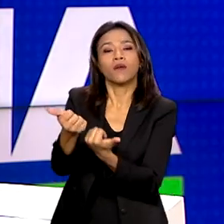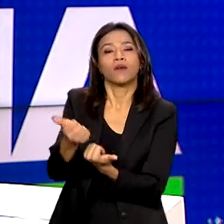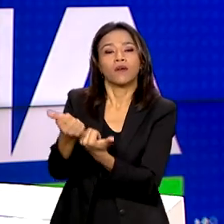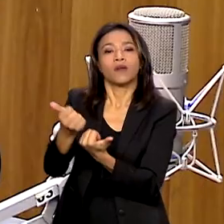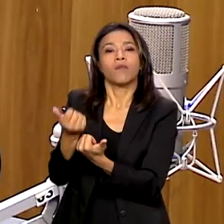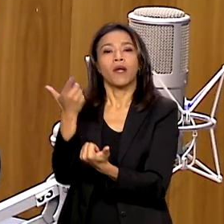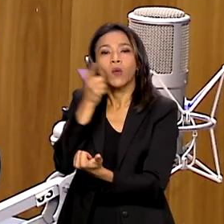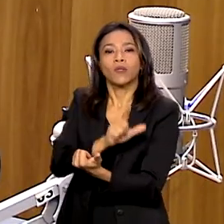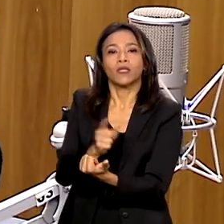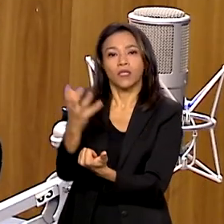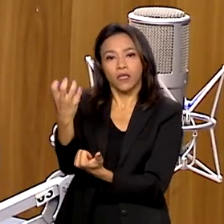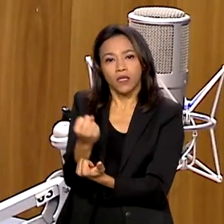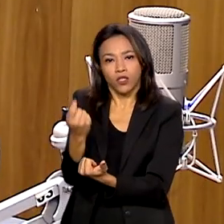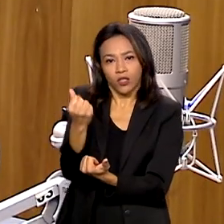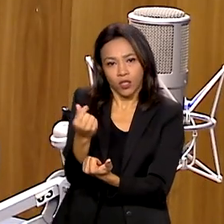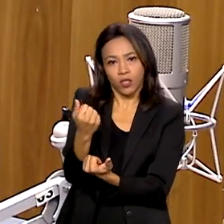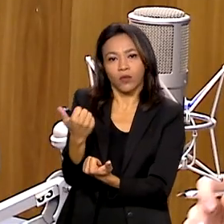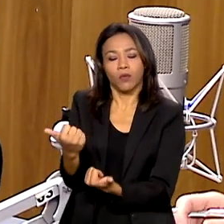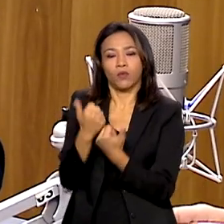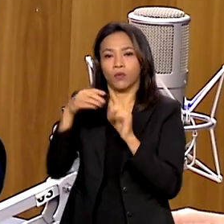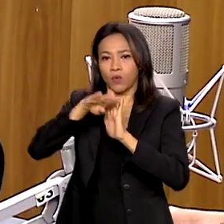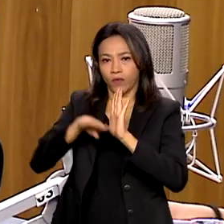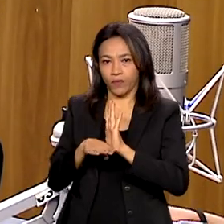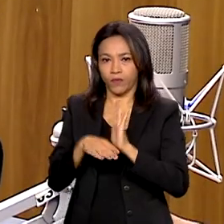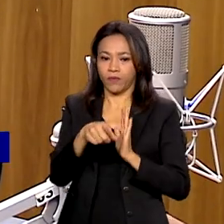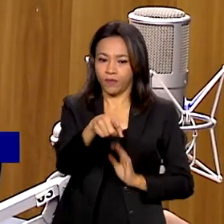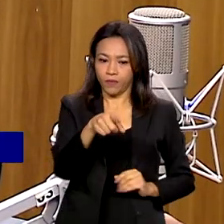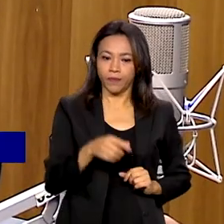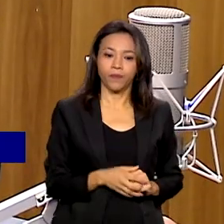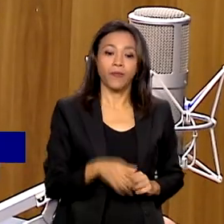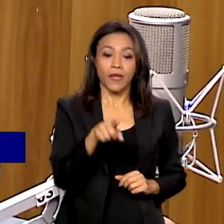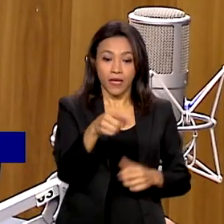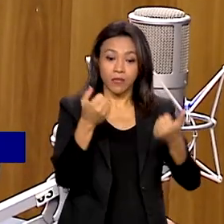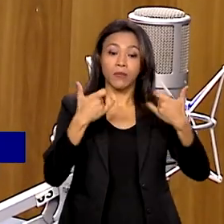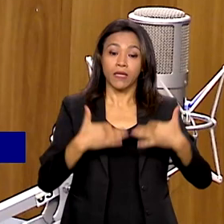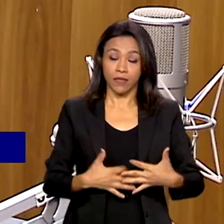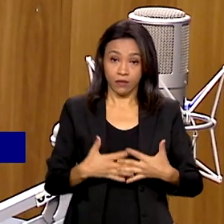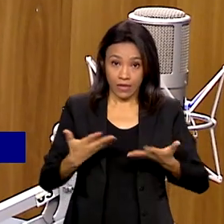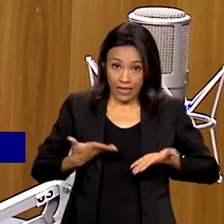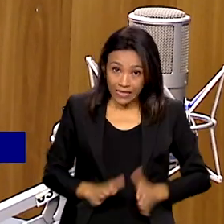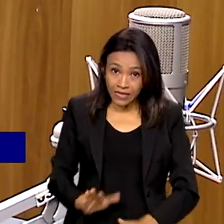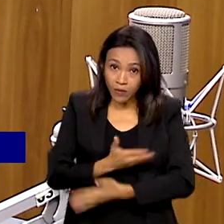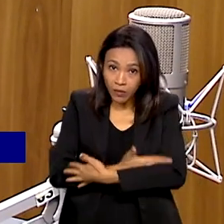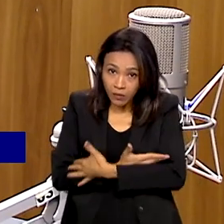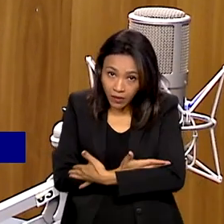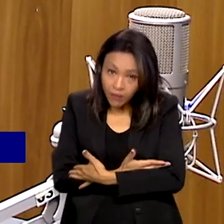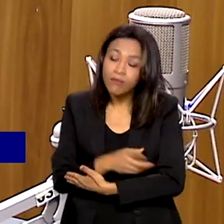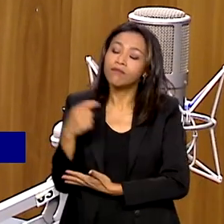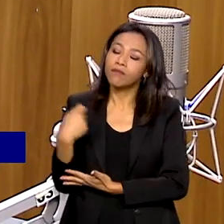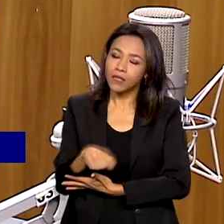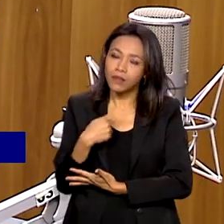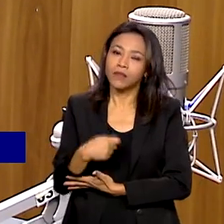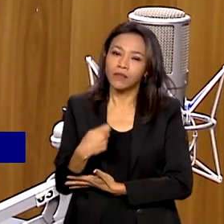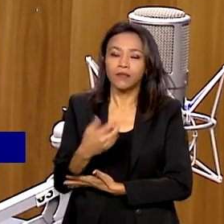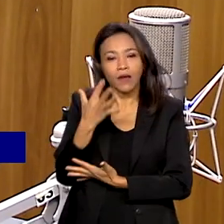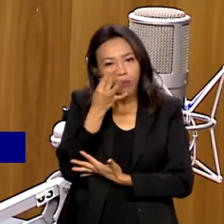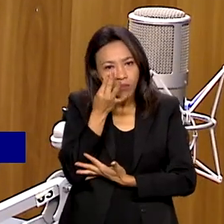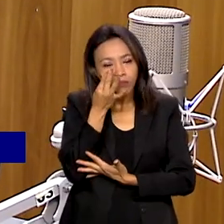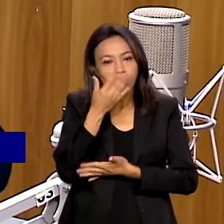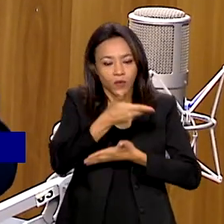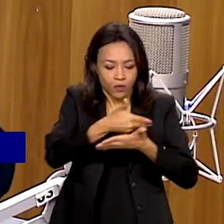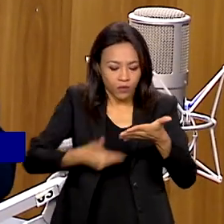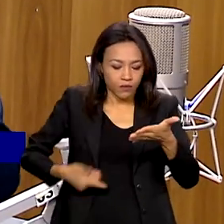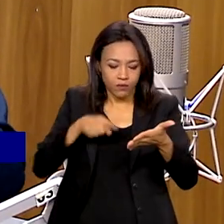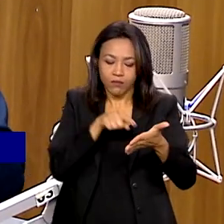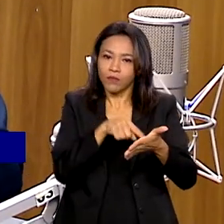Família Quando nasce a criança e Precisa sim comparecer e apresentar o registro a partir daí